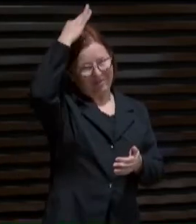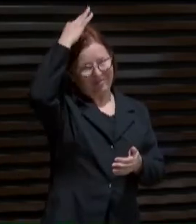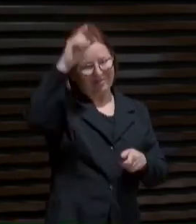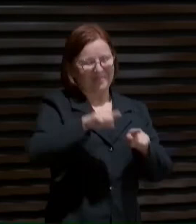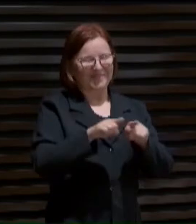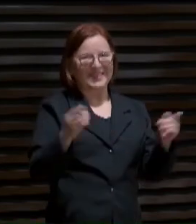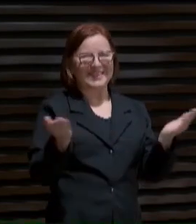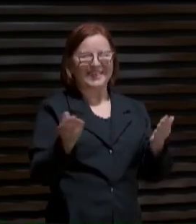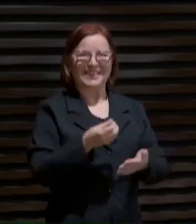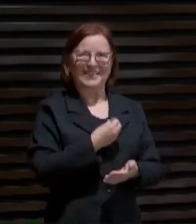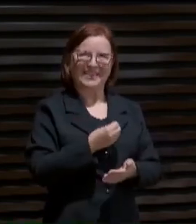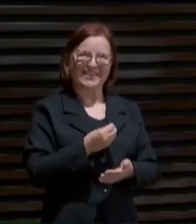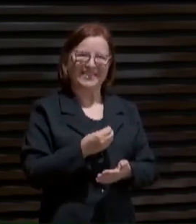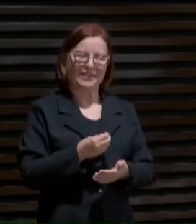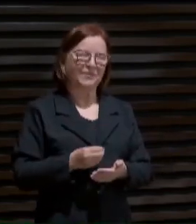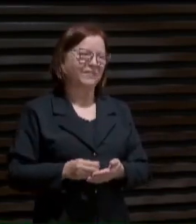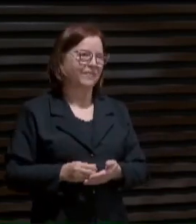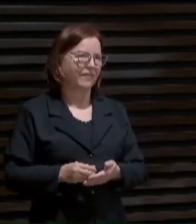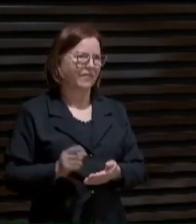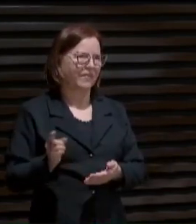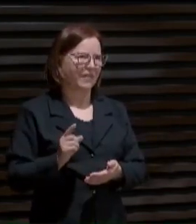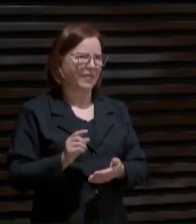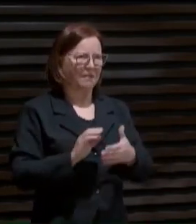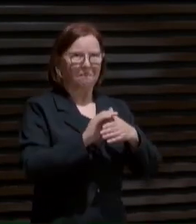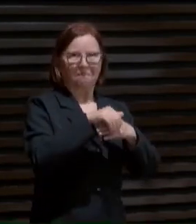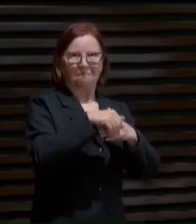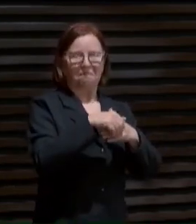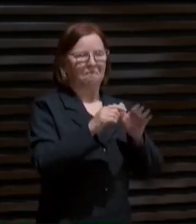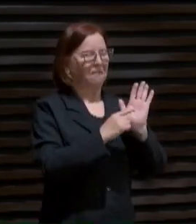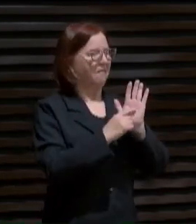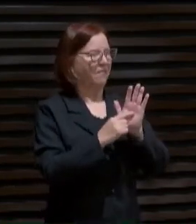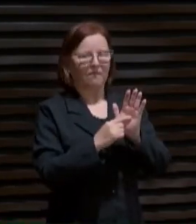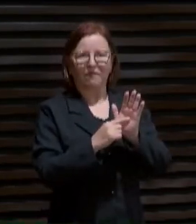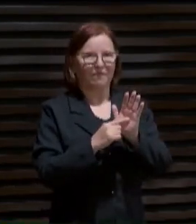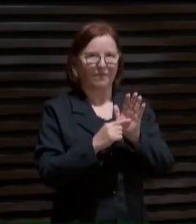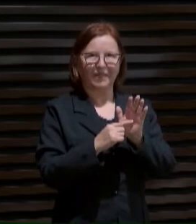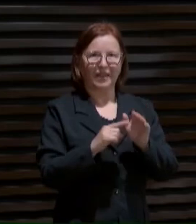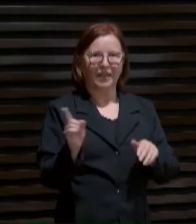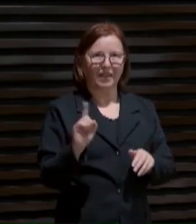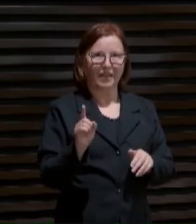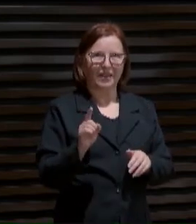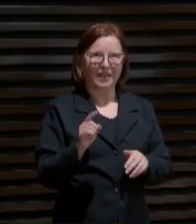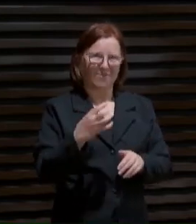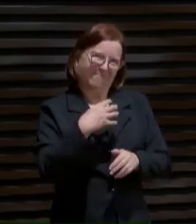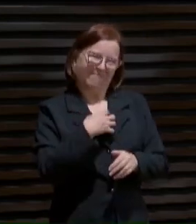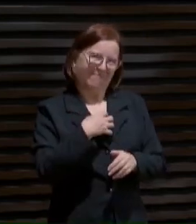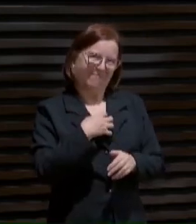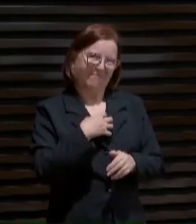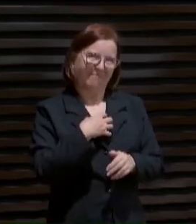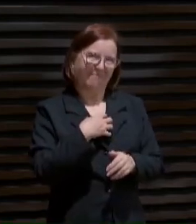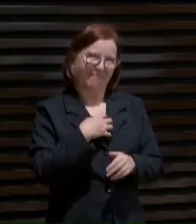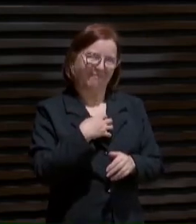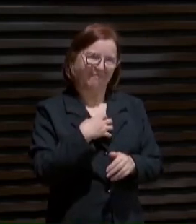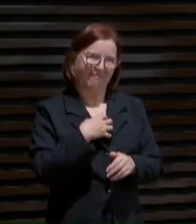vive e não se trata de aparência exterior não se trata de sensações não